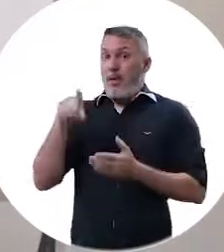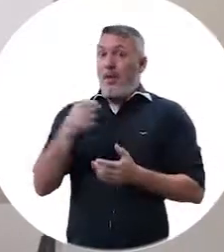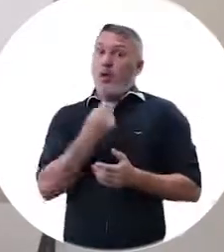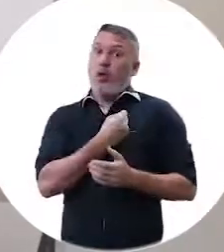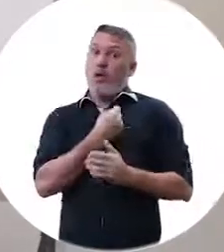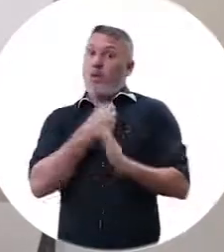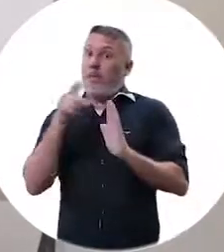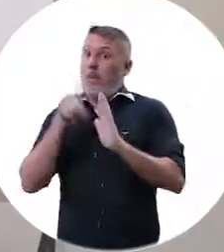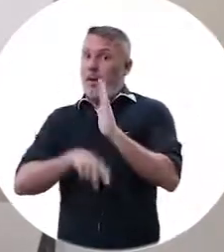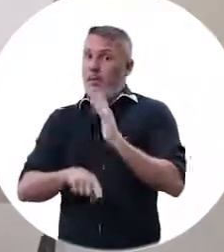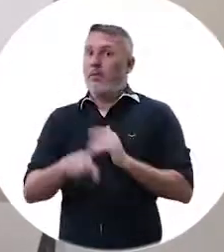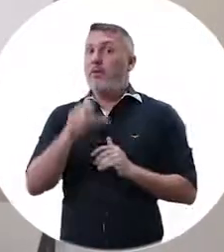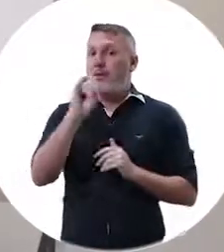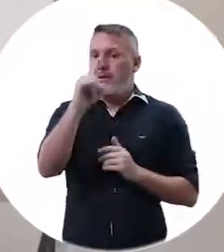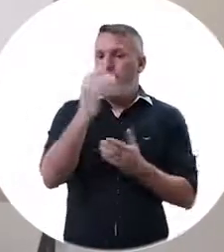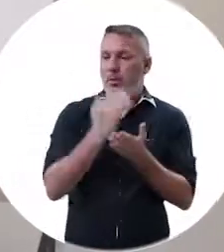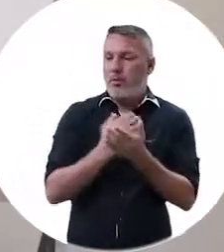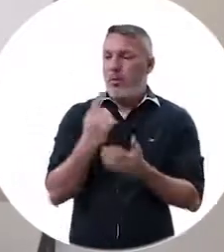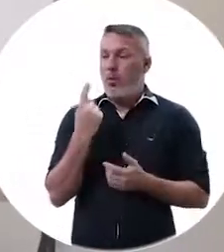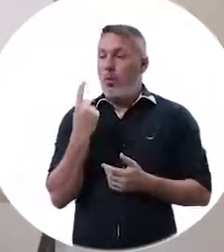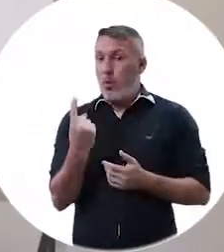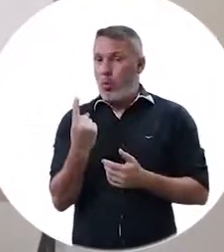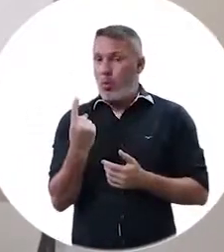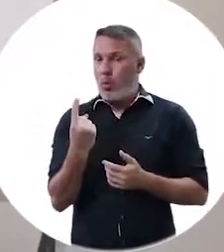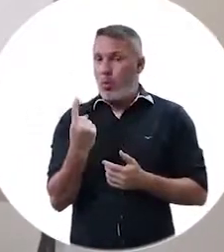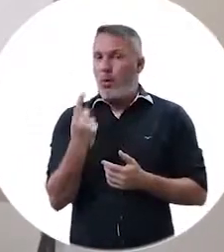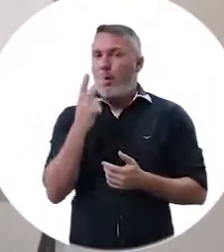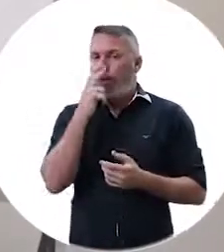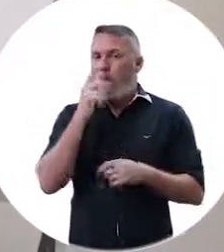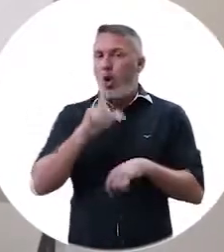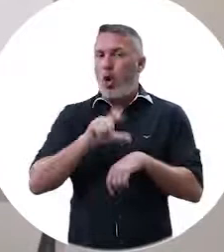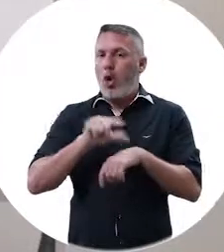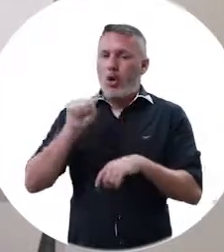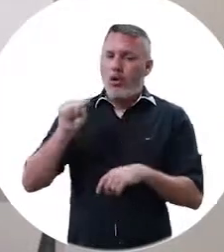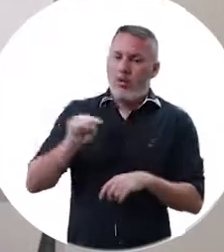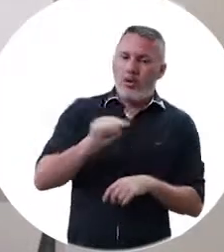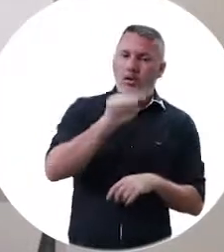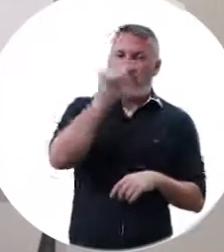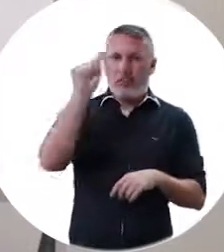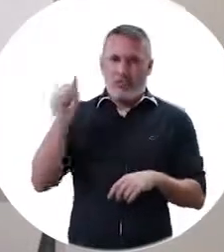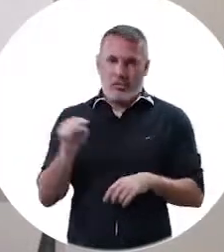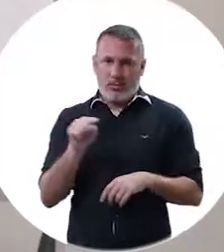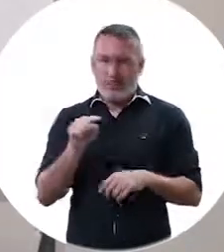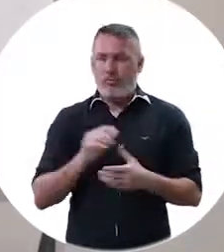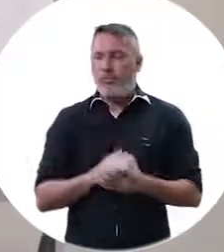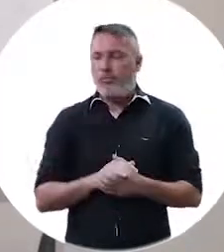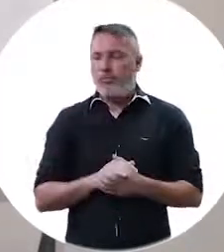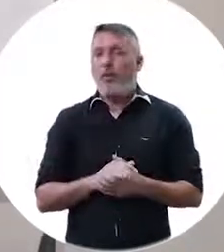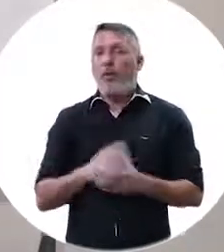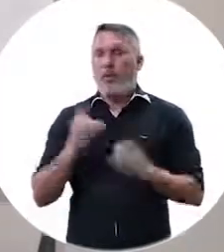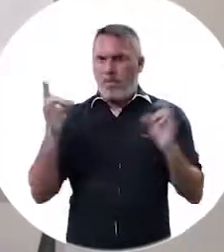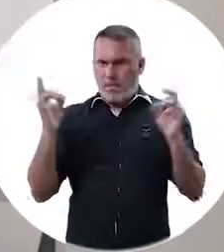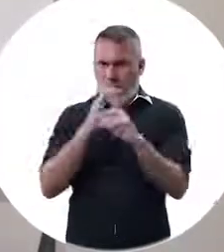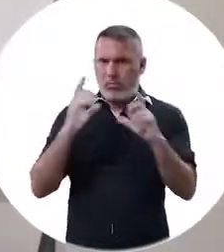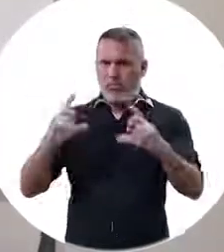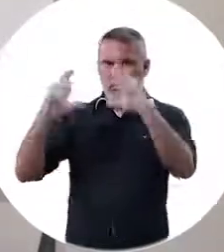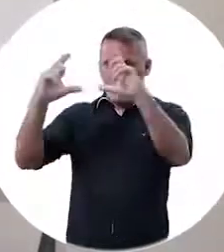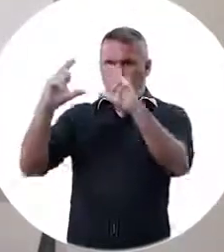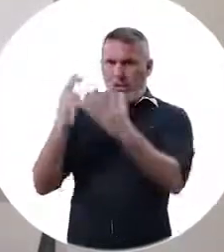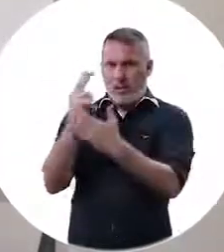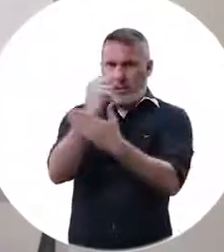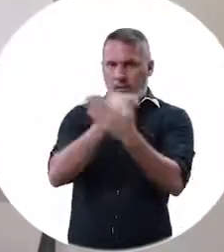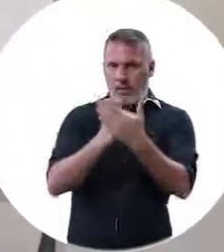possível também. Por isso que a enumeração, se vocês colocar um aqui, vai no sentido horário. Vamos lá, a nomenclatura